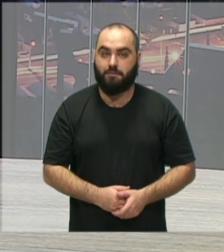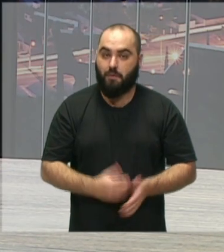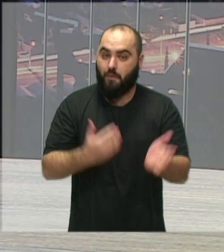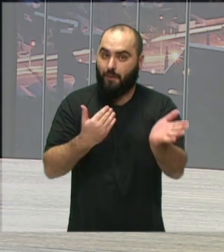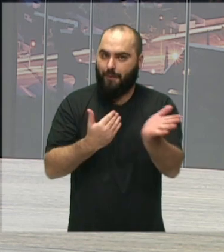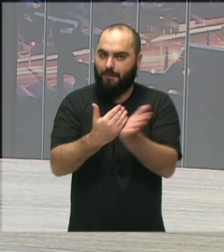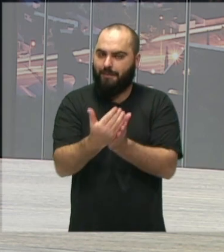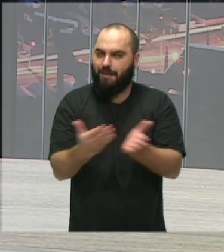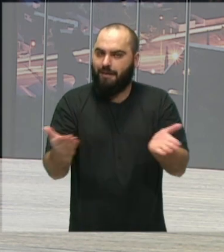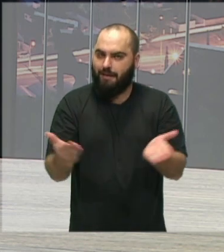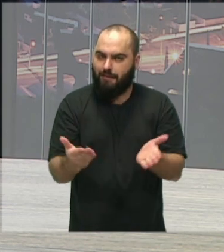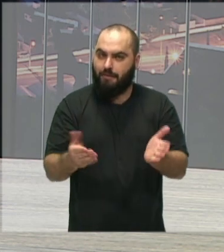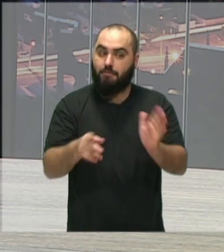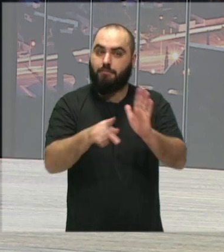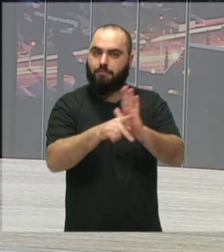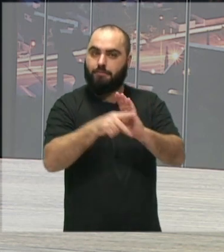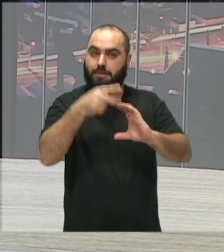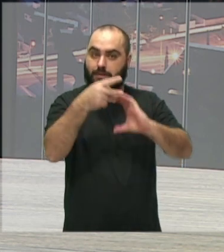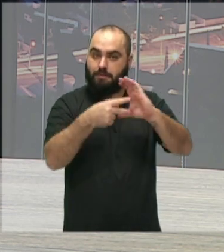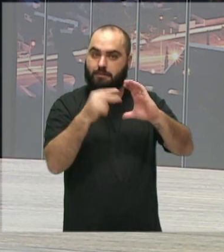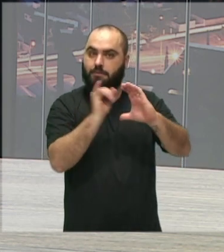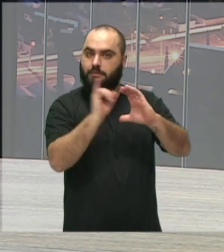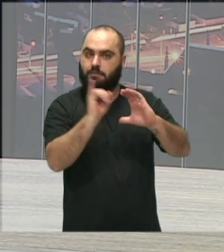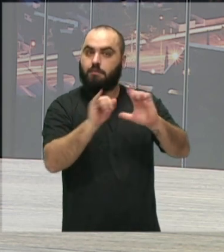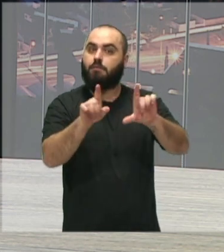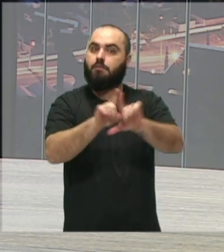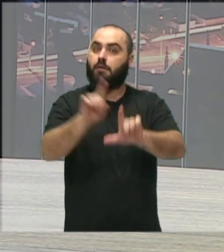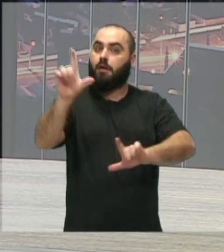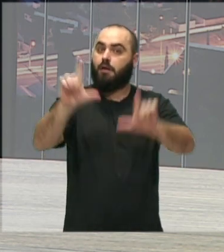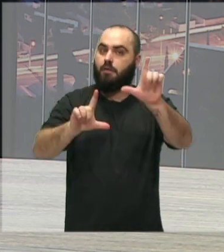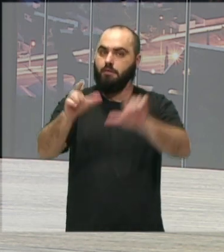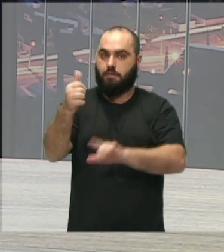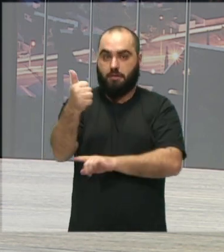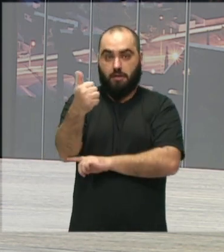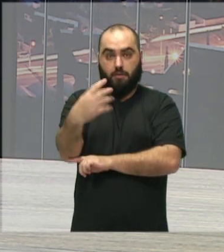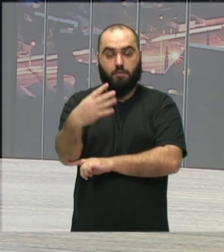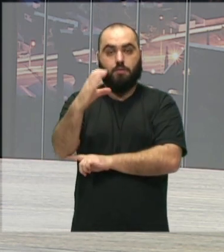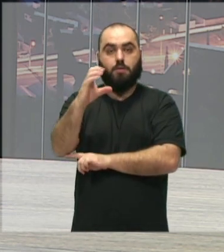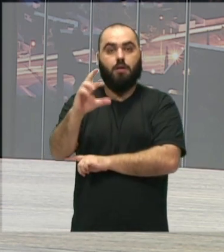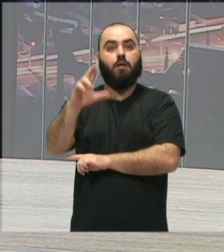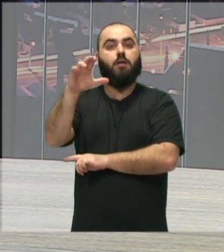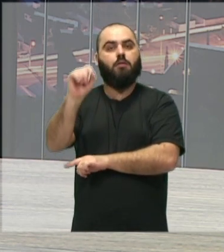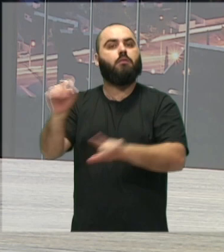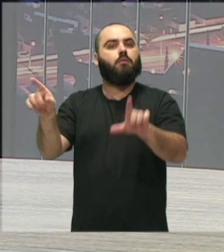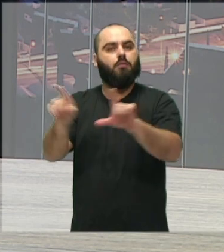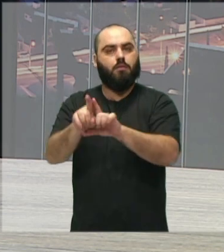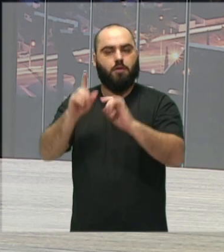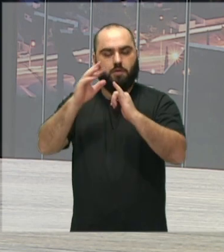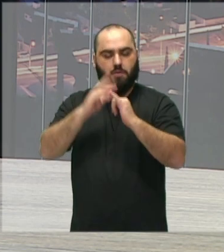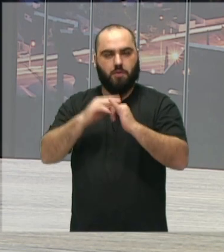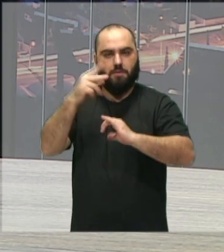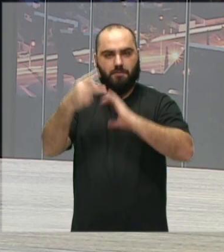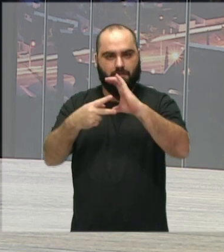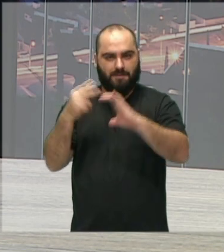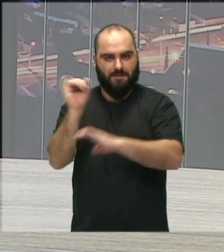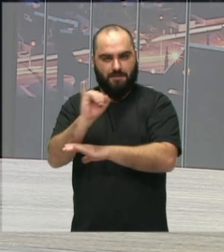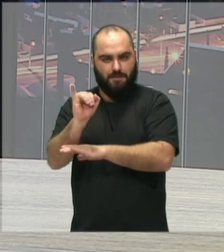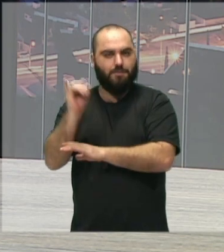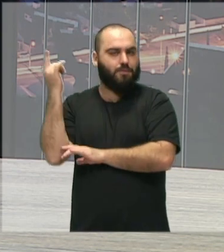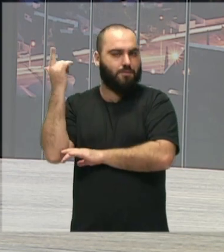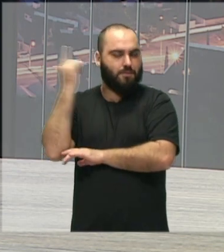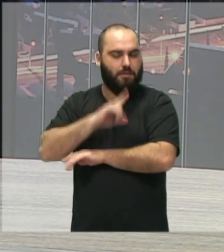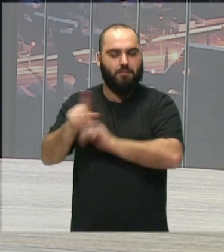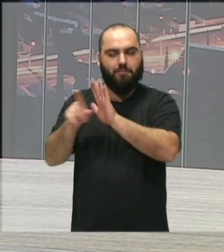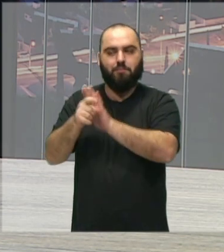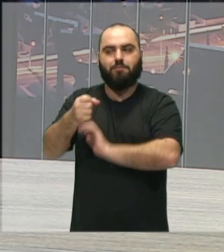Começa agora pela CVI TV, no canal 14 da Claro e também no YouTube da Câmara de Vereadores de Itajaí, mais um Câmara